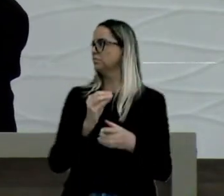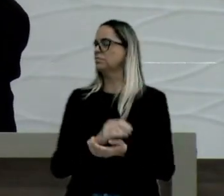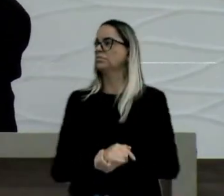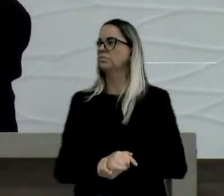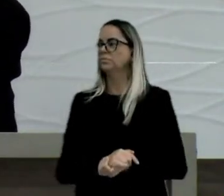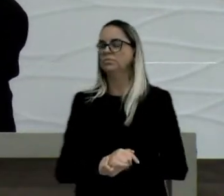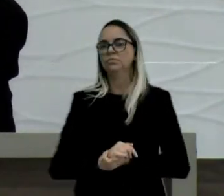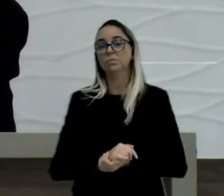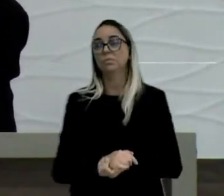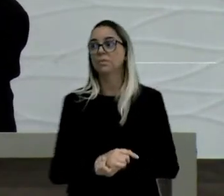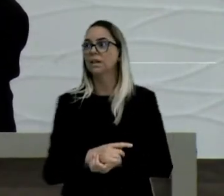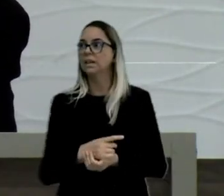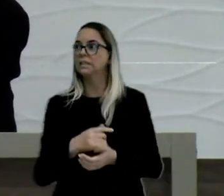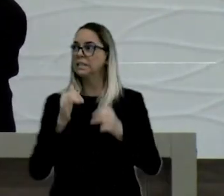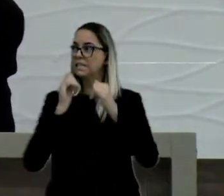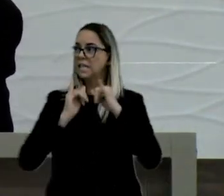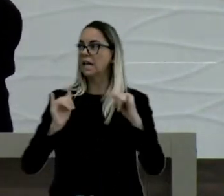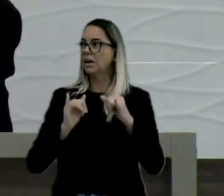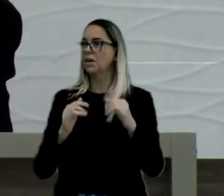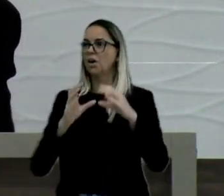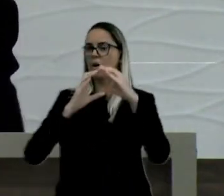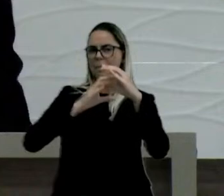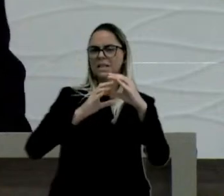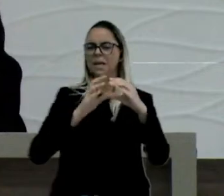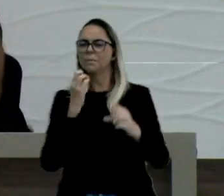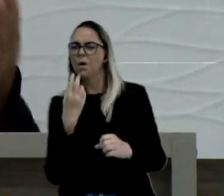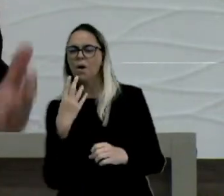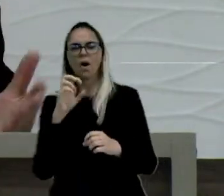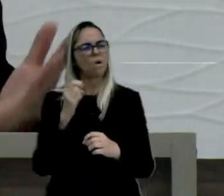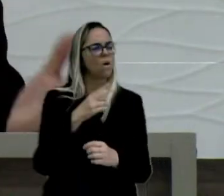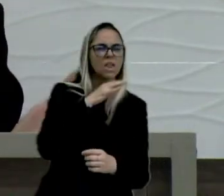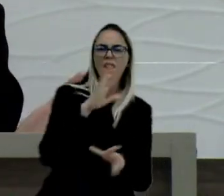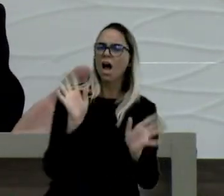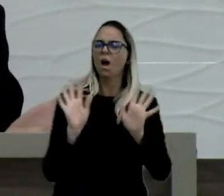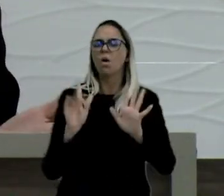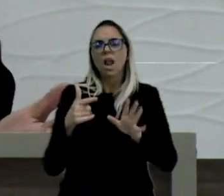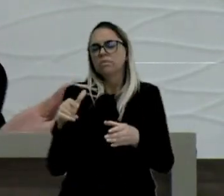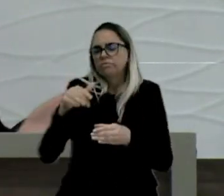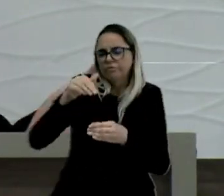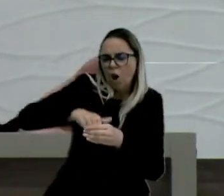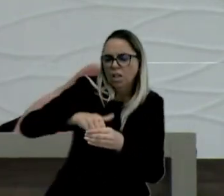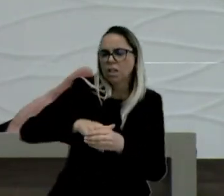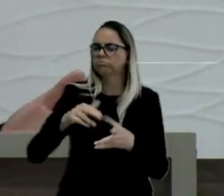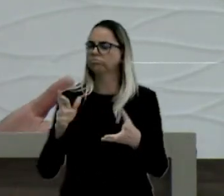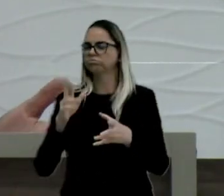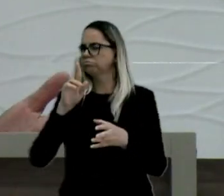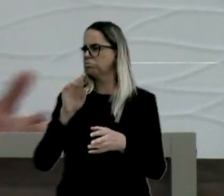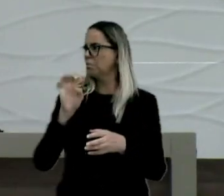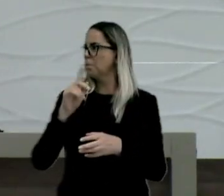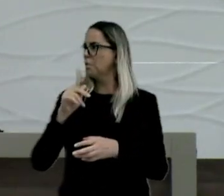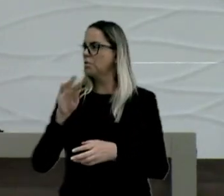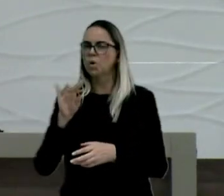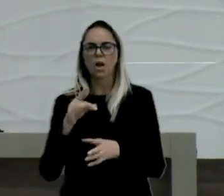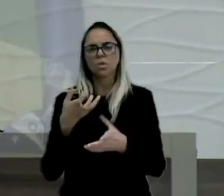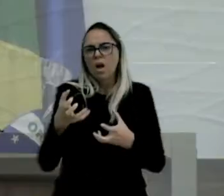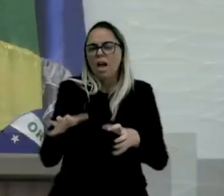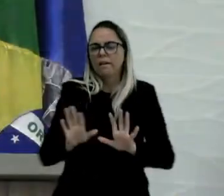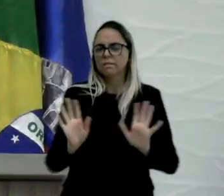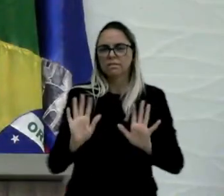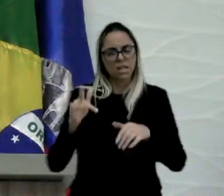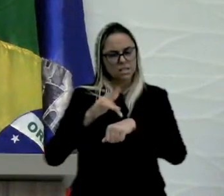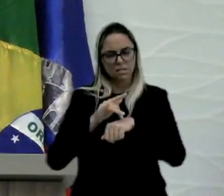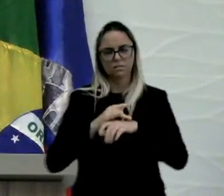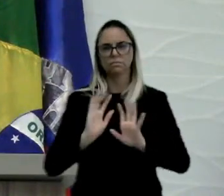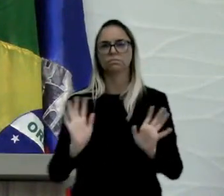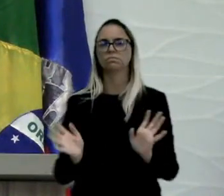criticar di dizer que ele tá votando que Ach comp tá boa não é porque ele disse que não vota vota de repú